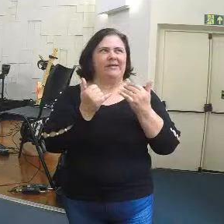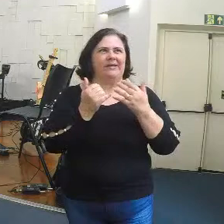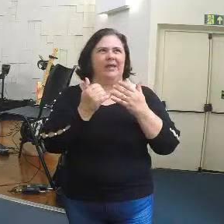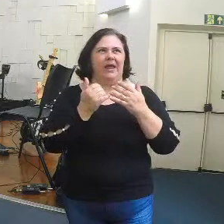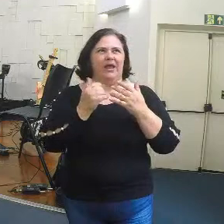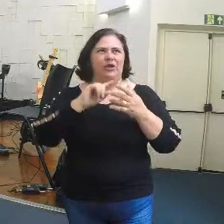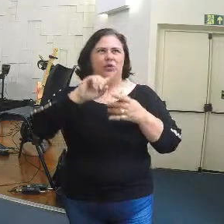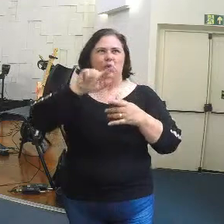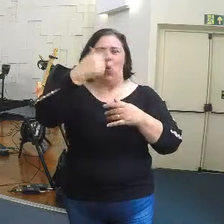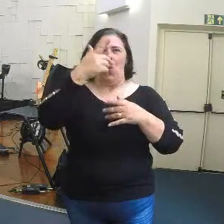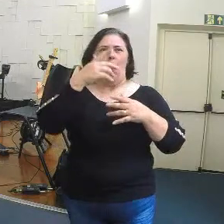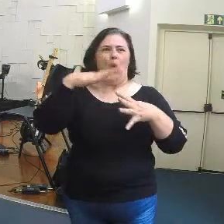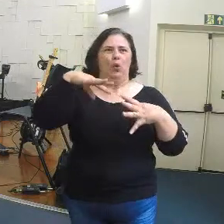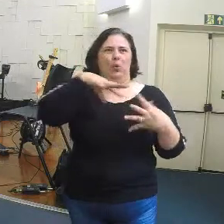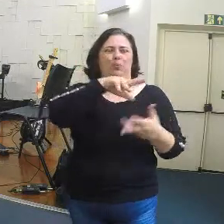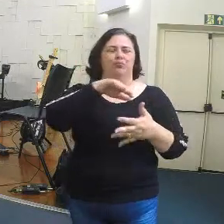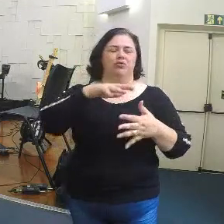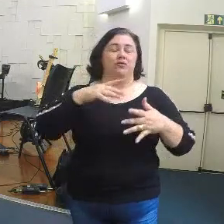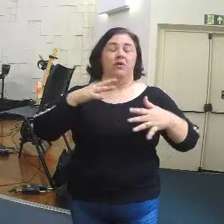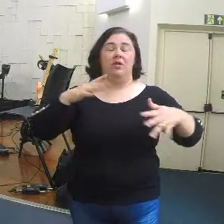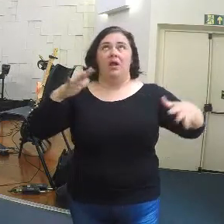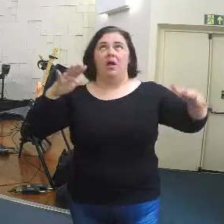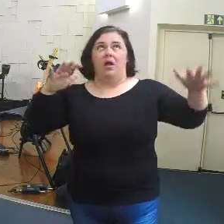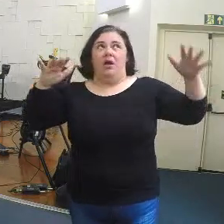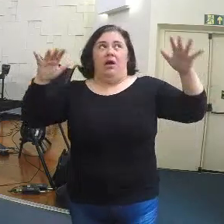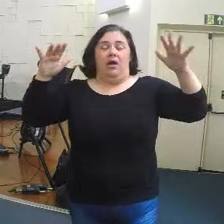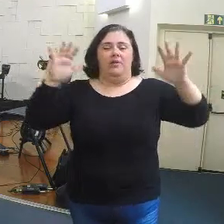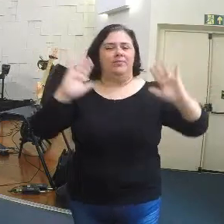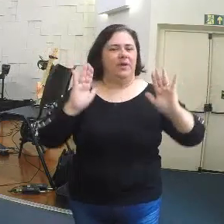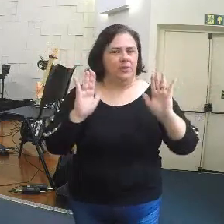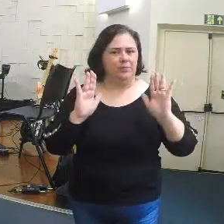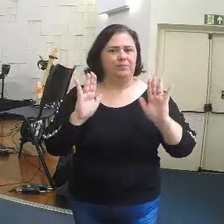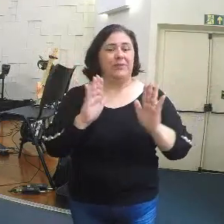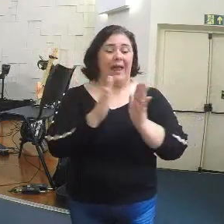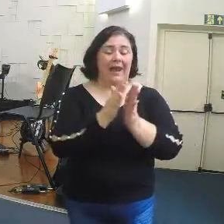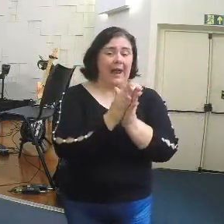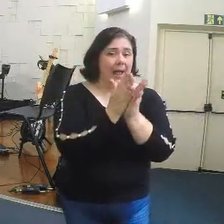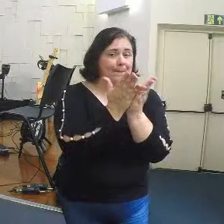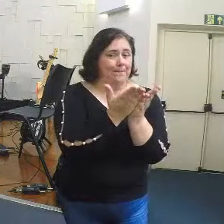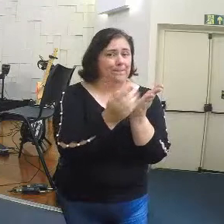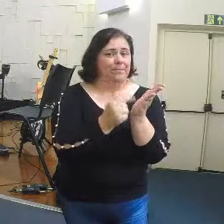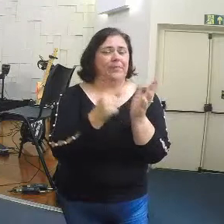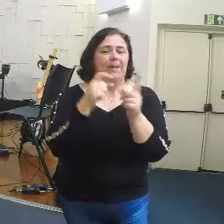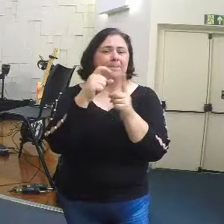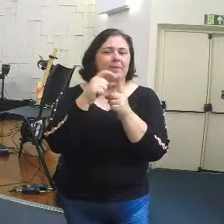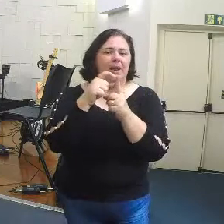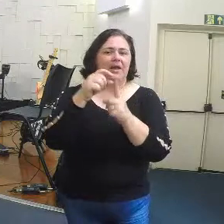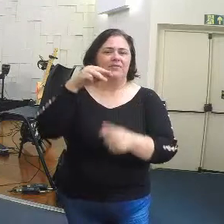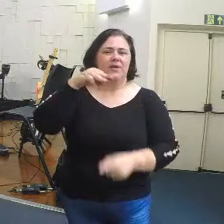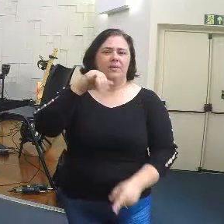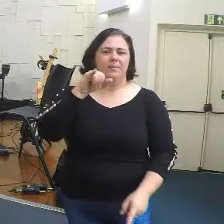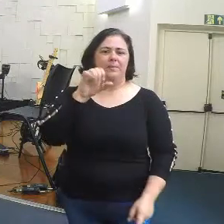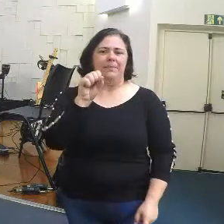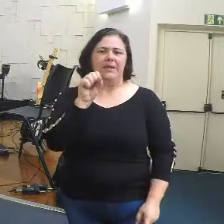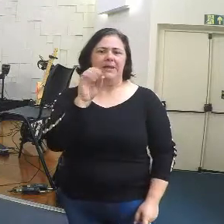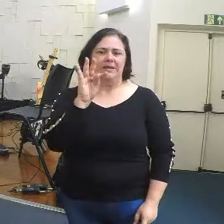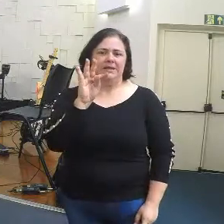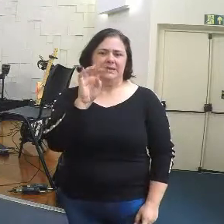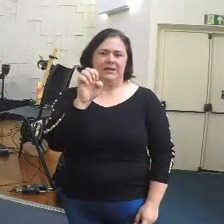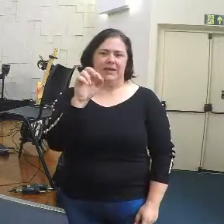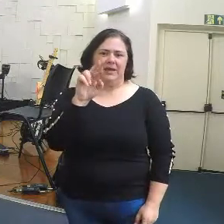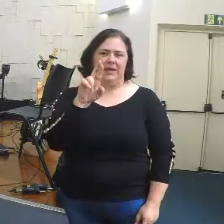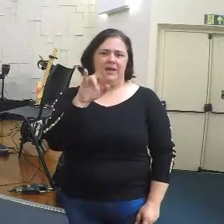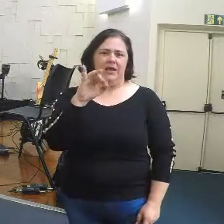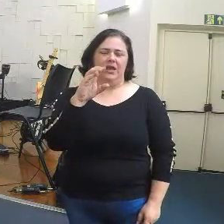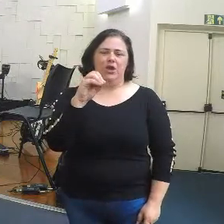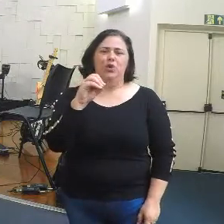que faz você sair de si. Experiência estática. Não, mistério na palavra de Deus tem a ver com um segredo revelado,